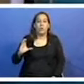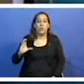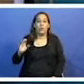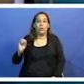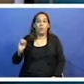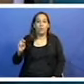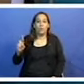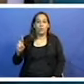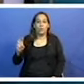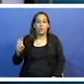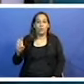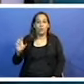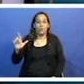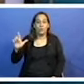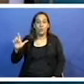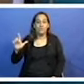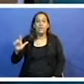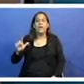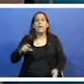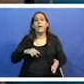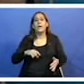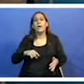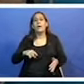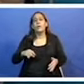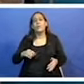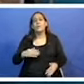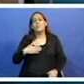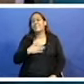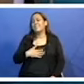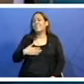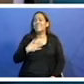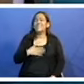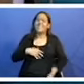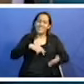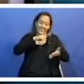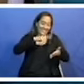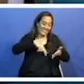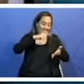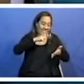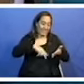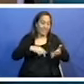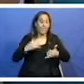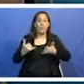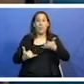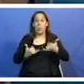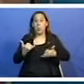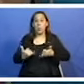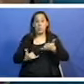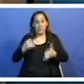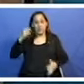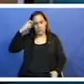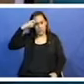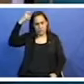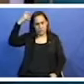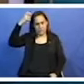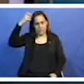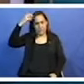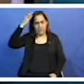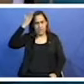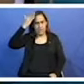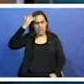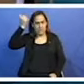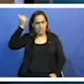é literatura. Dá prazer a gente ler. Vamos brincar de inteligência e saber. No